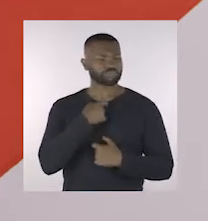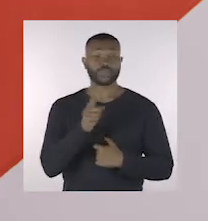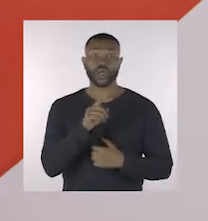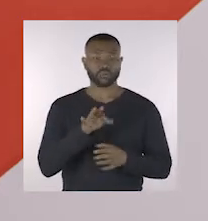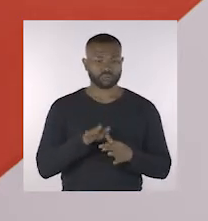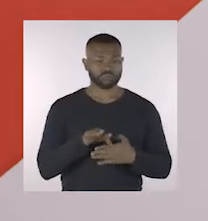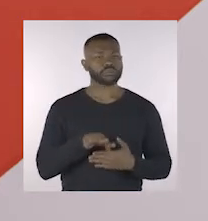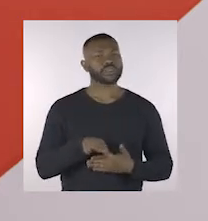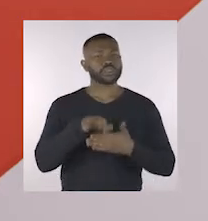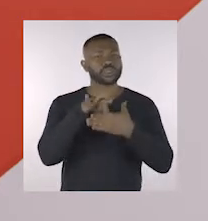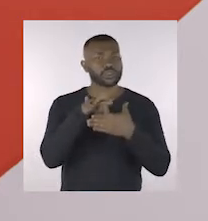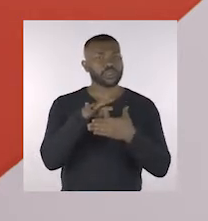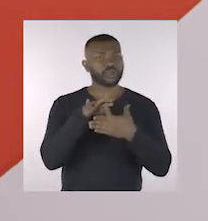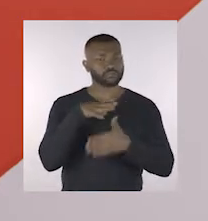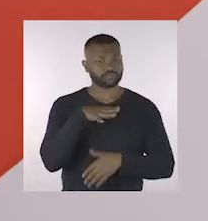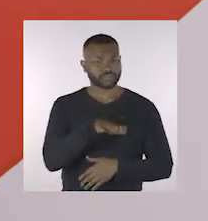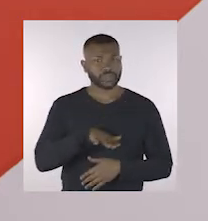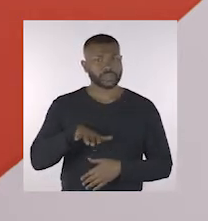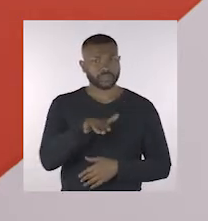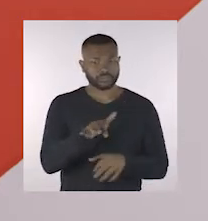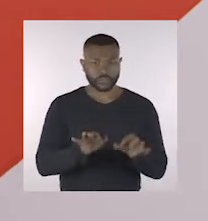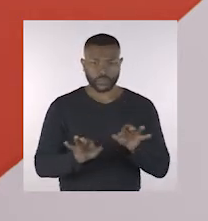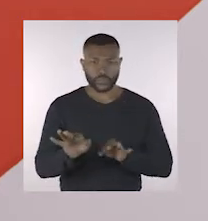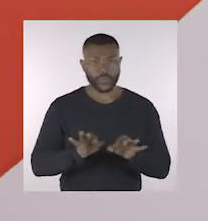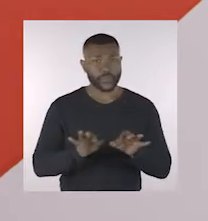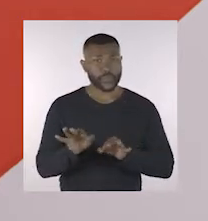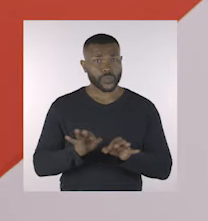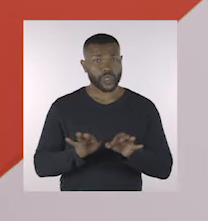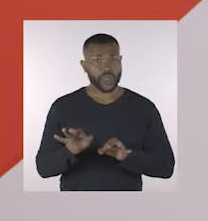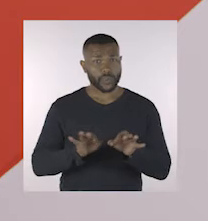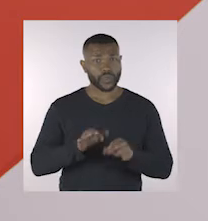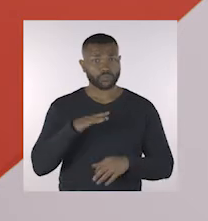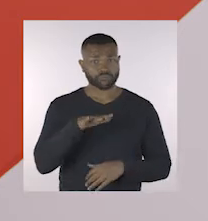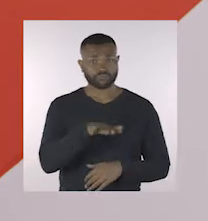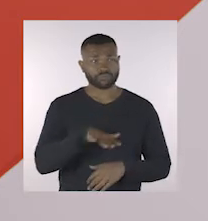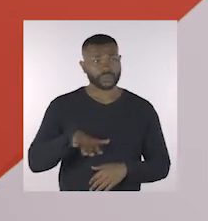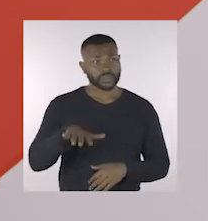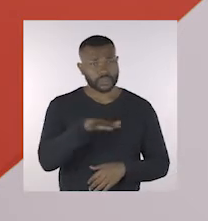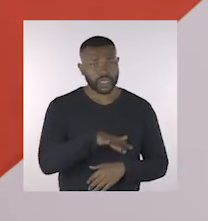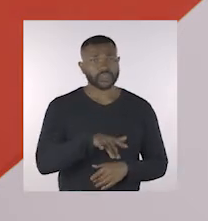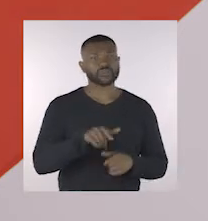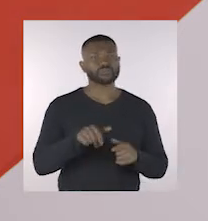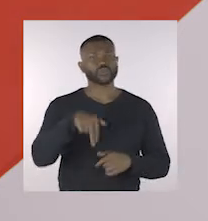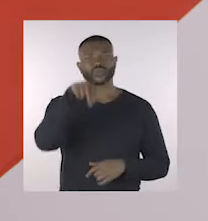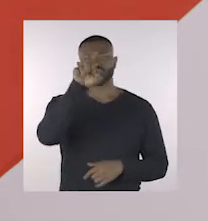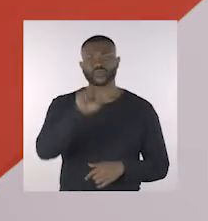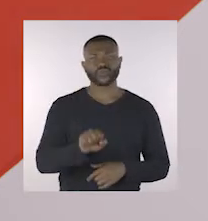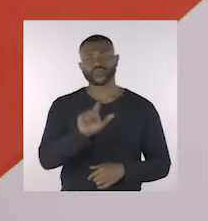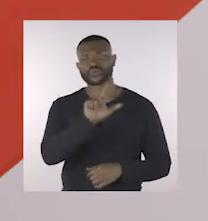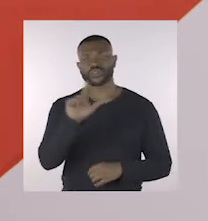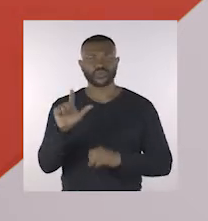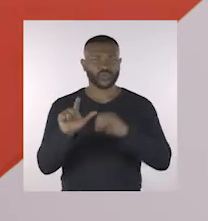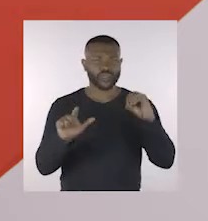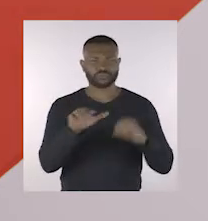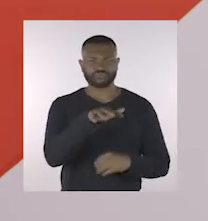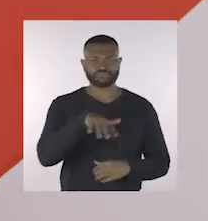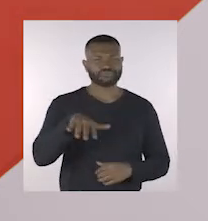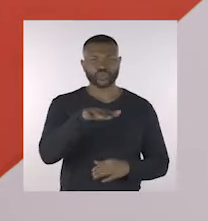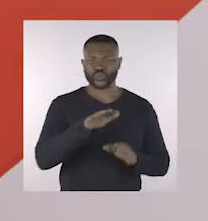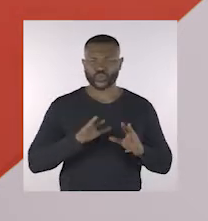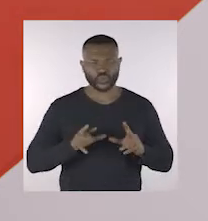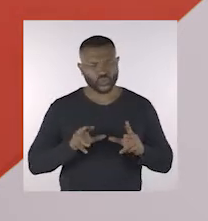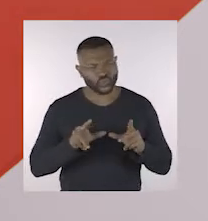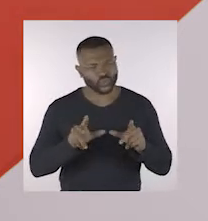nós temos que liberar essa cidade para reconstruir esse essa cidade em cada canto em todas as áreas